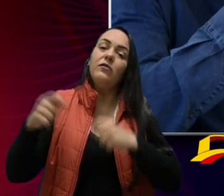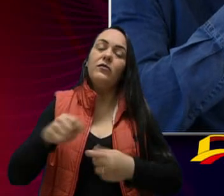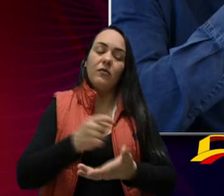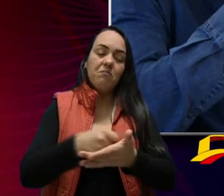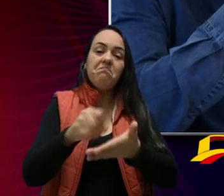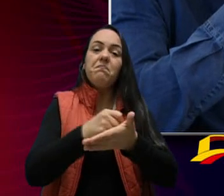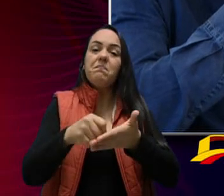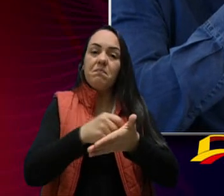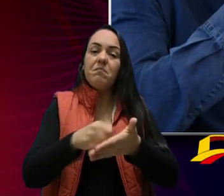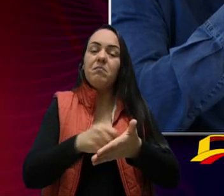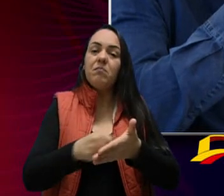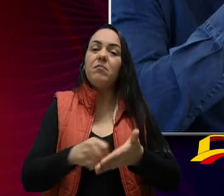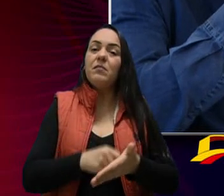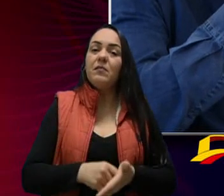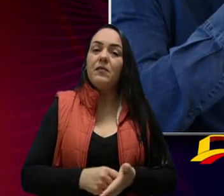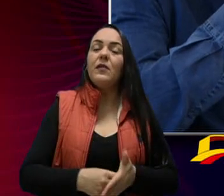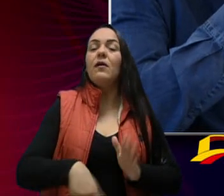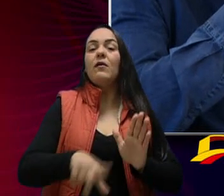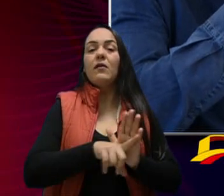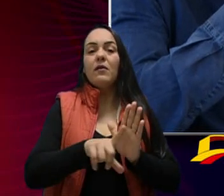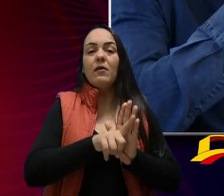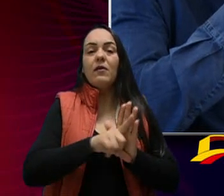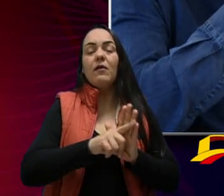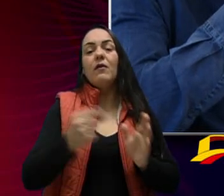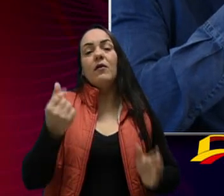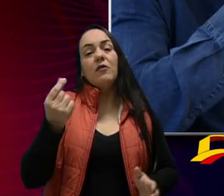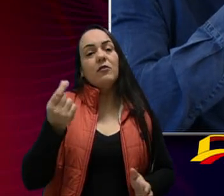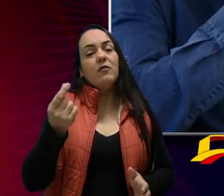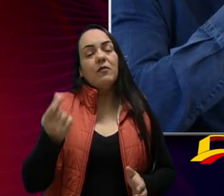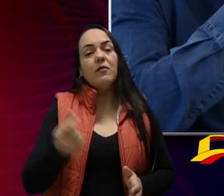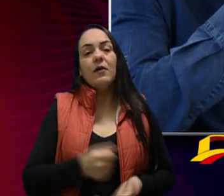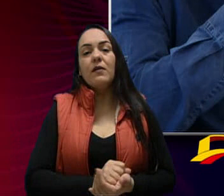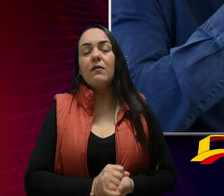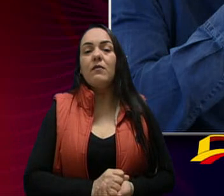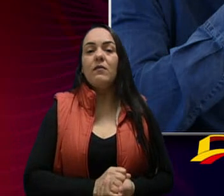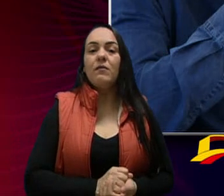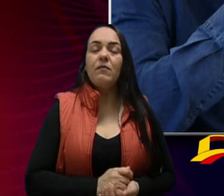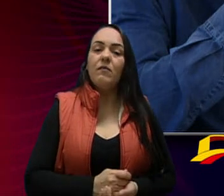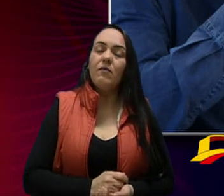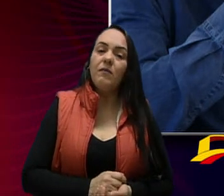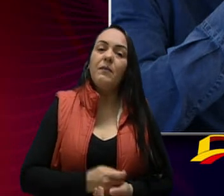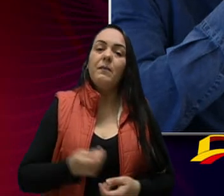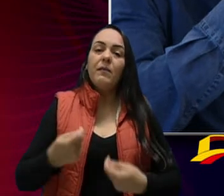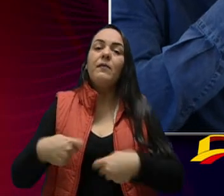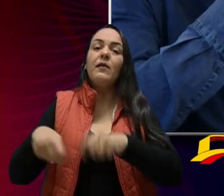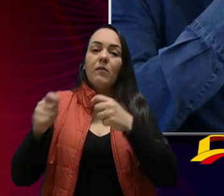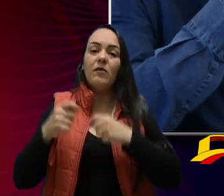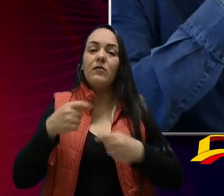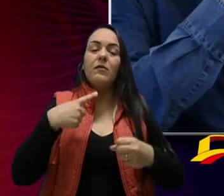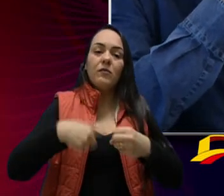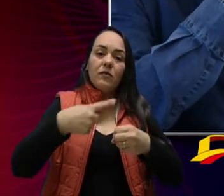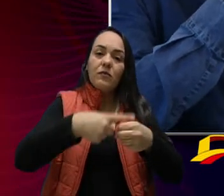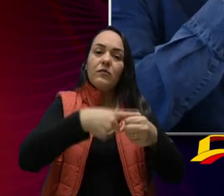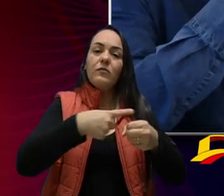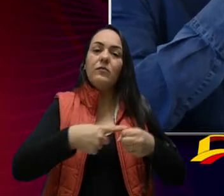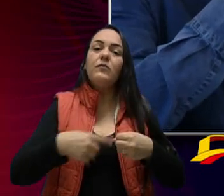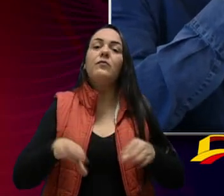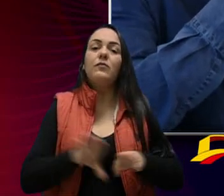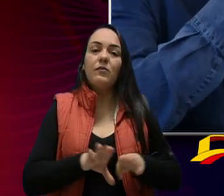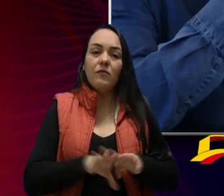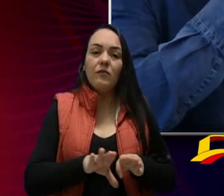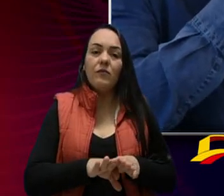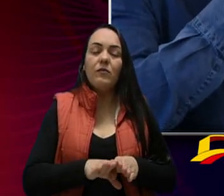sendo assinada uma portaria de um valor que tá sendo repassado através do fundo de participação dos municípios